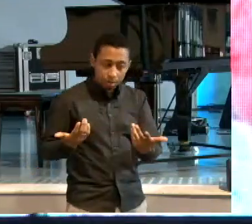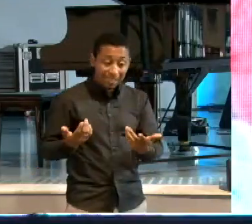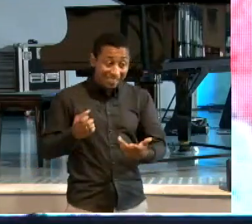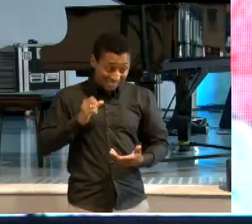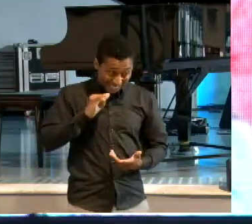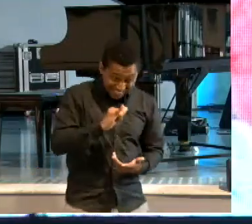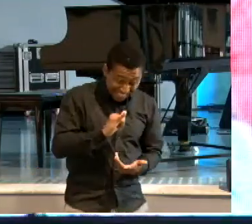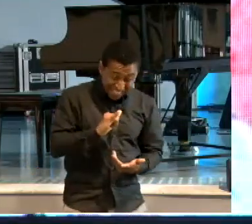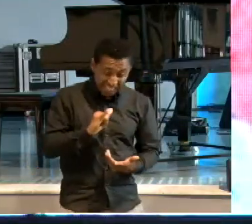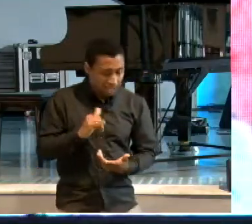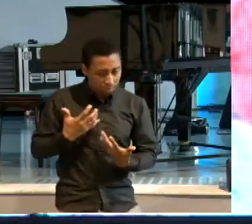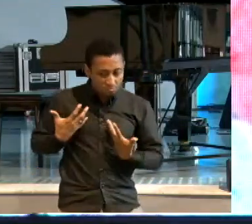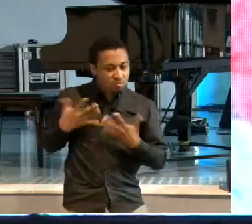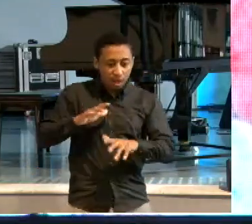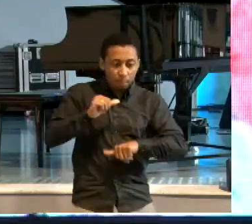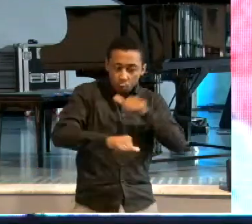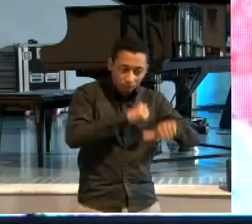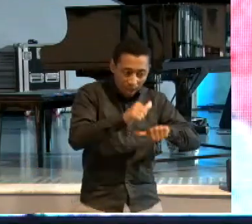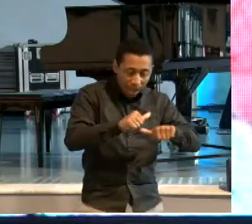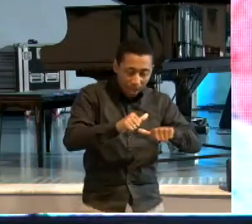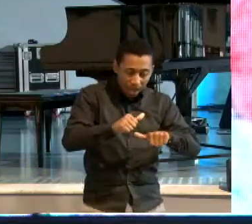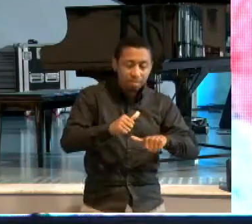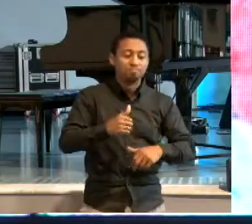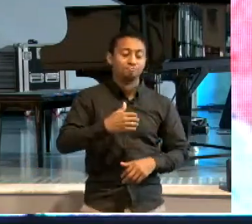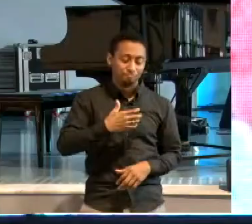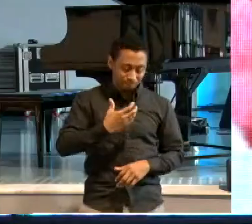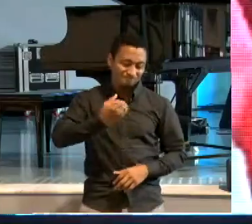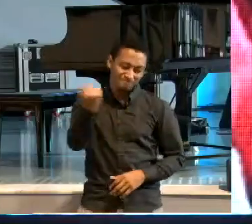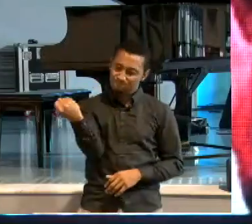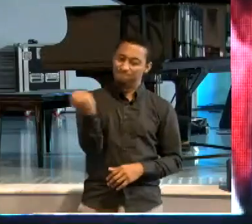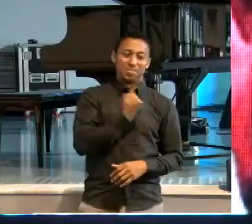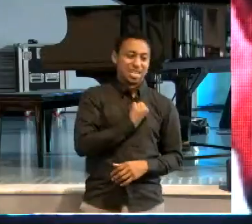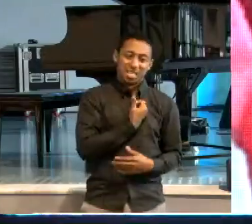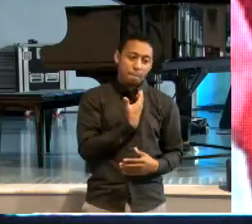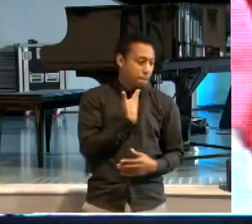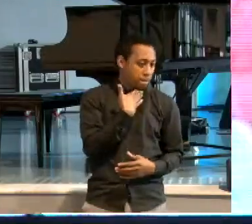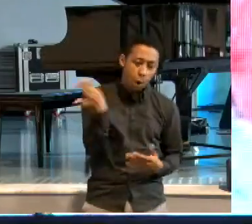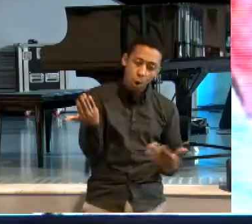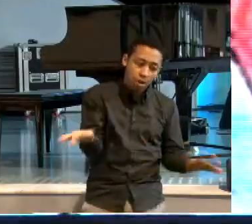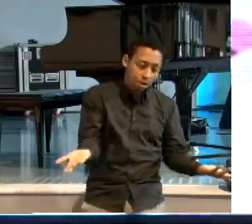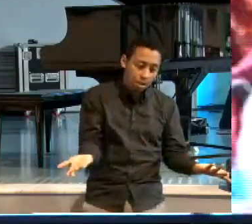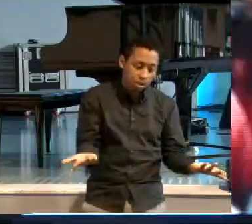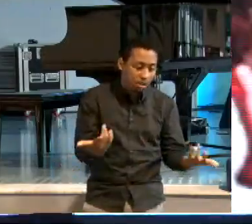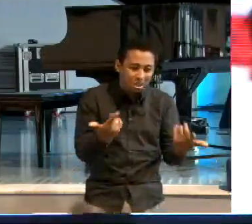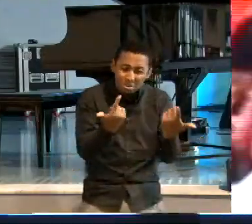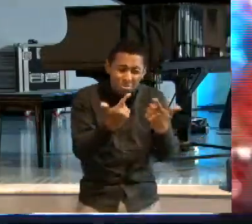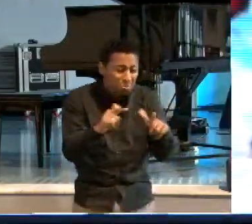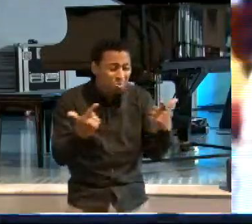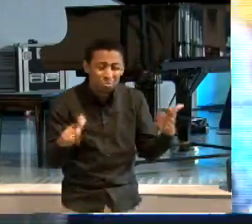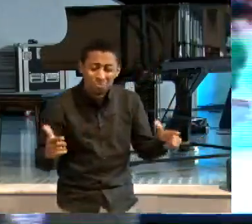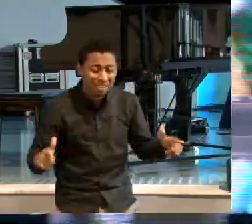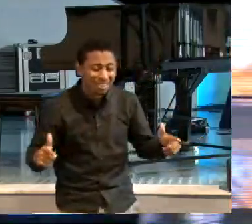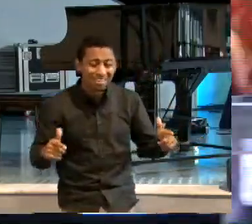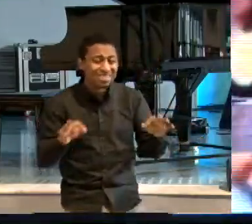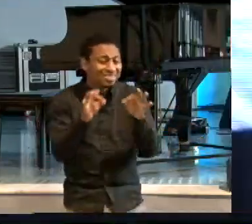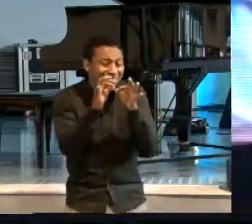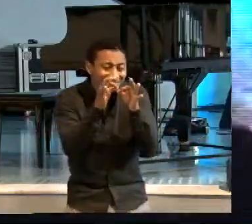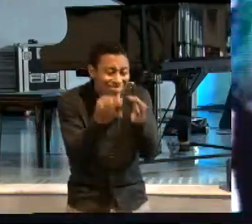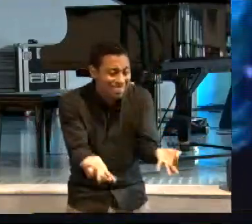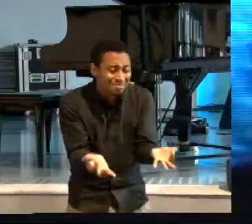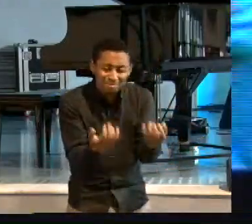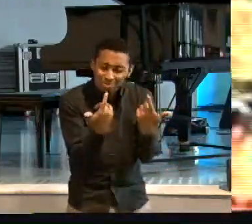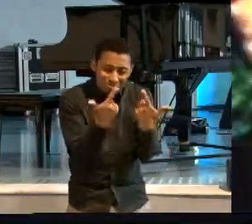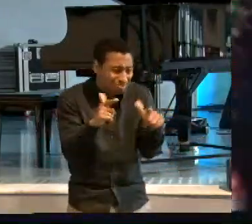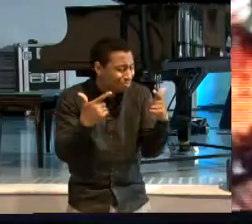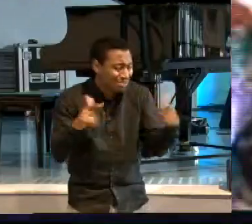está morto, em alguns casos, literalmente falando. Porque você não vai encontrar uma versão light do islamismo. O que você vai